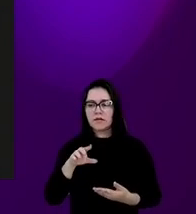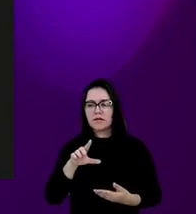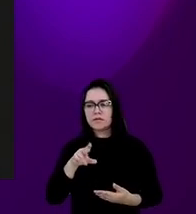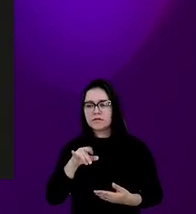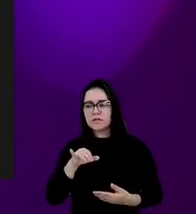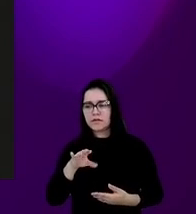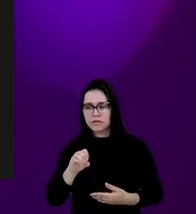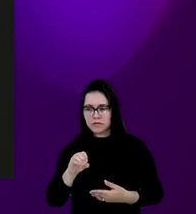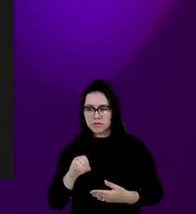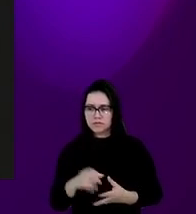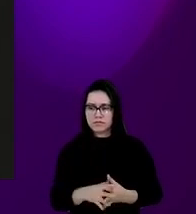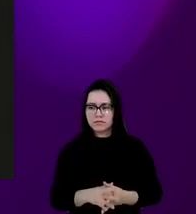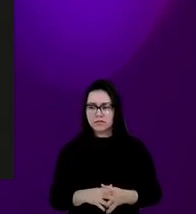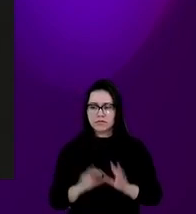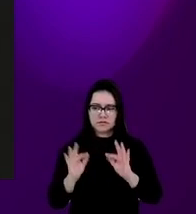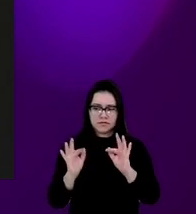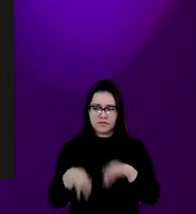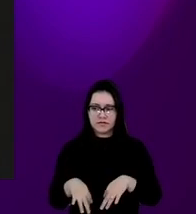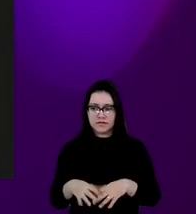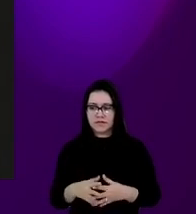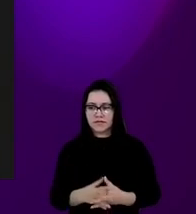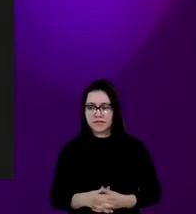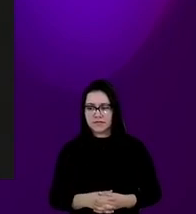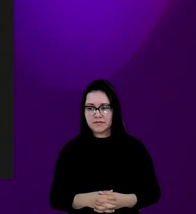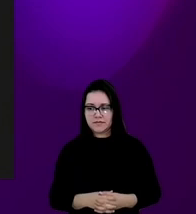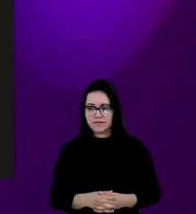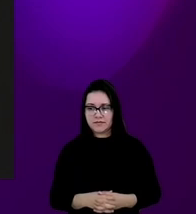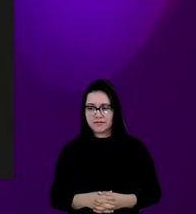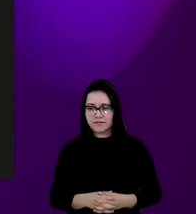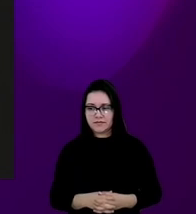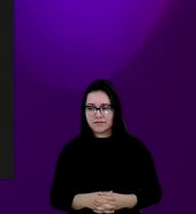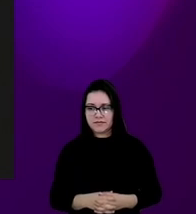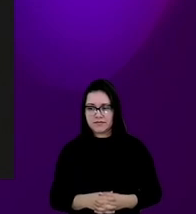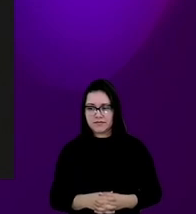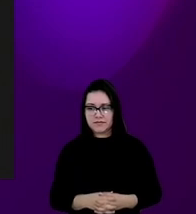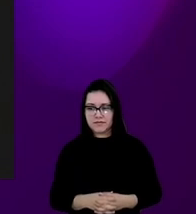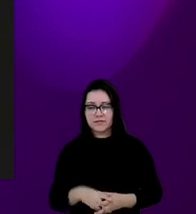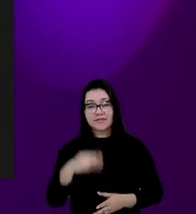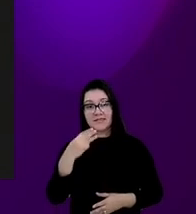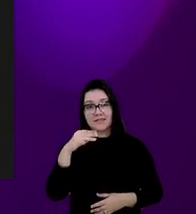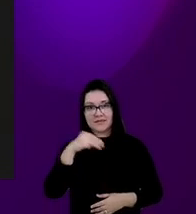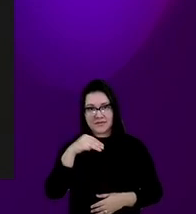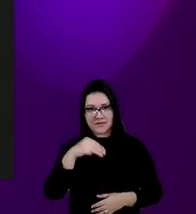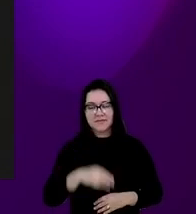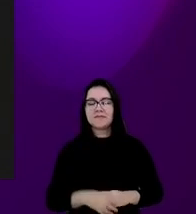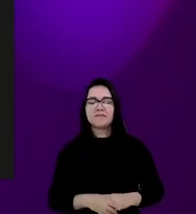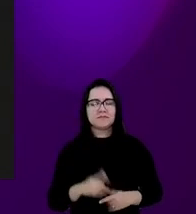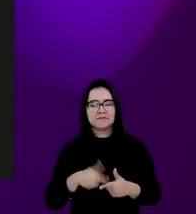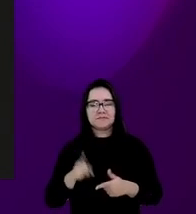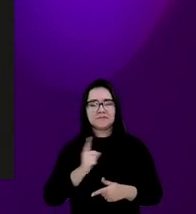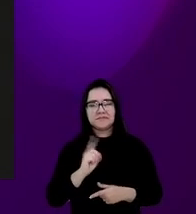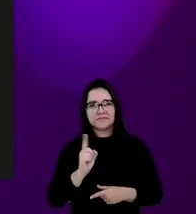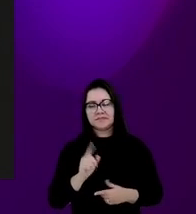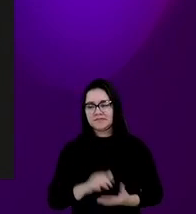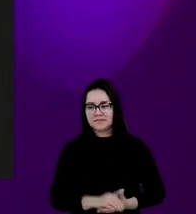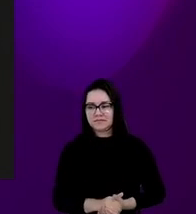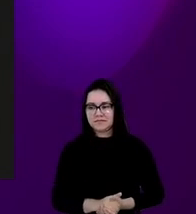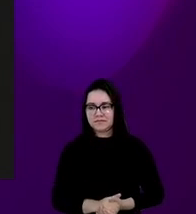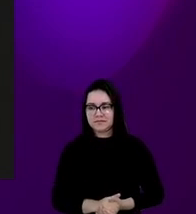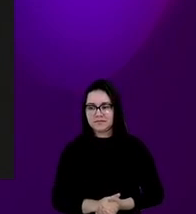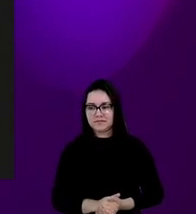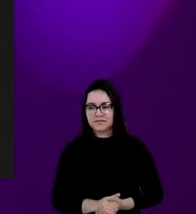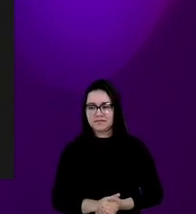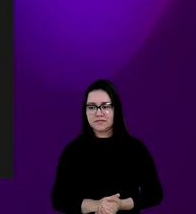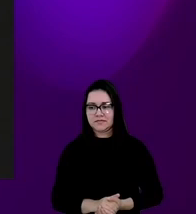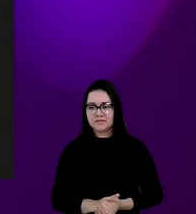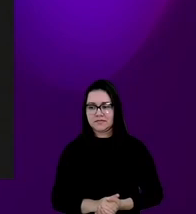fazer um acabamento? Nós temos Sim. 3 minutos. Sem problemas. Eu acho que o que o Nelson